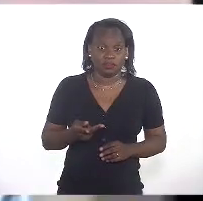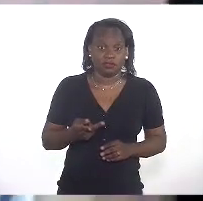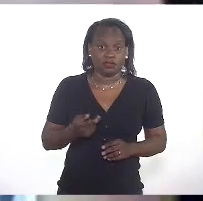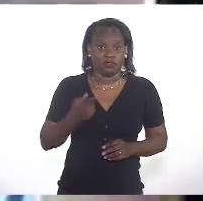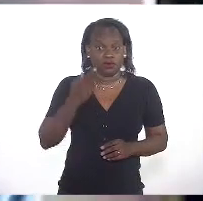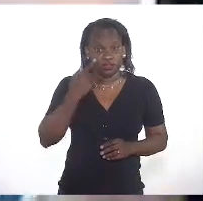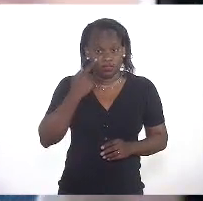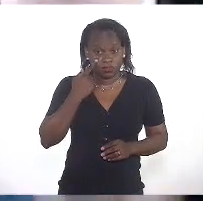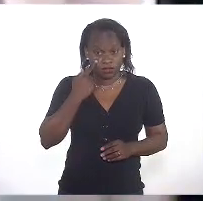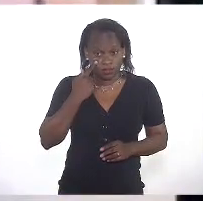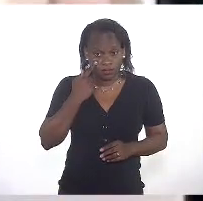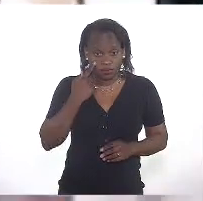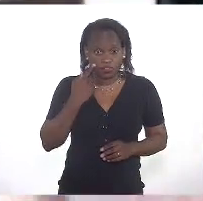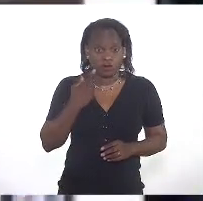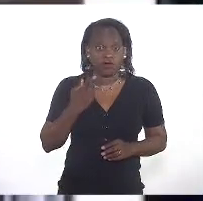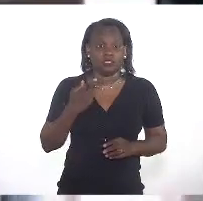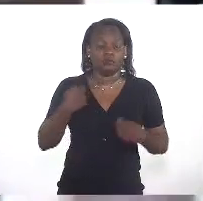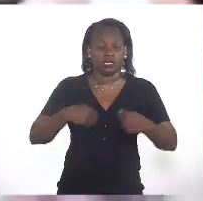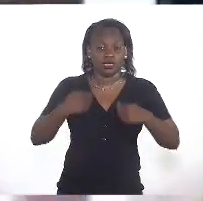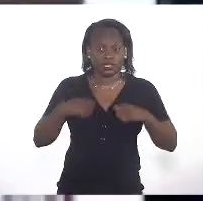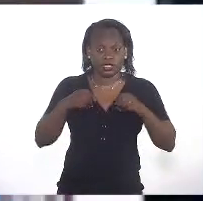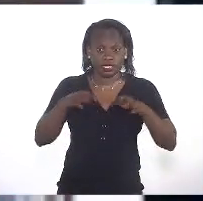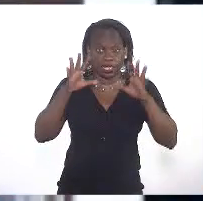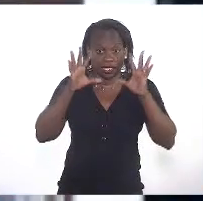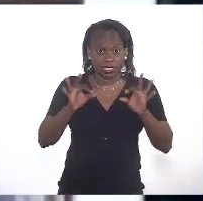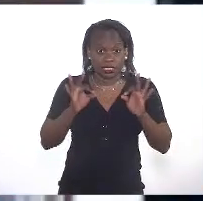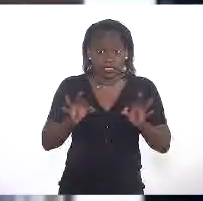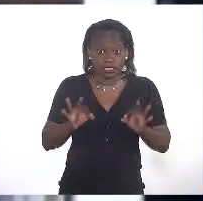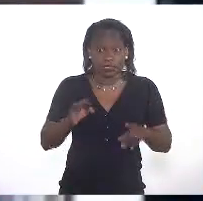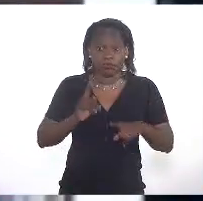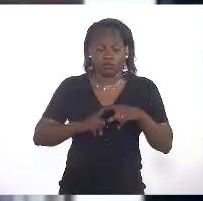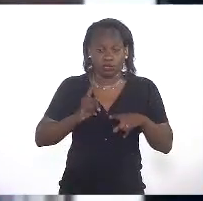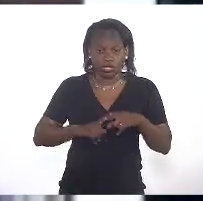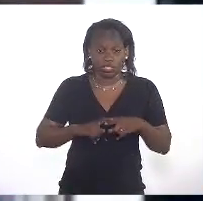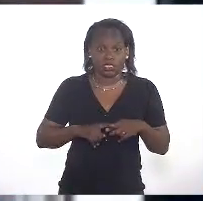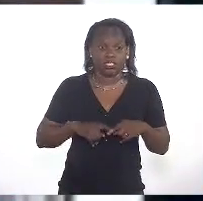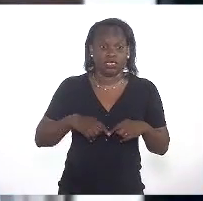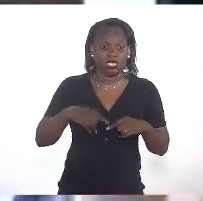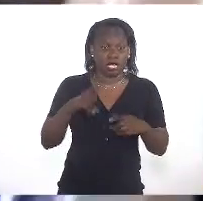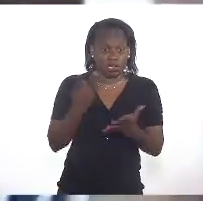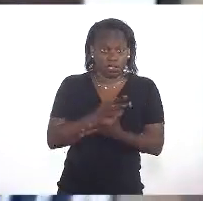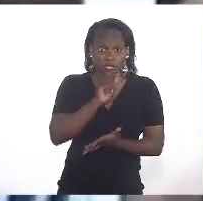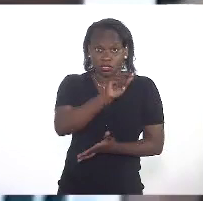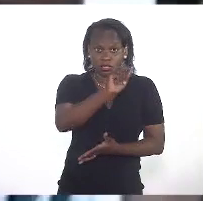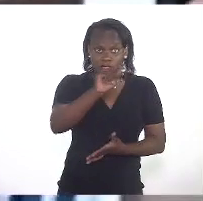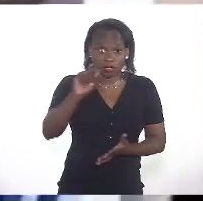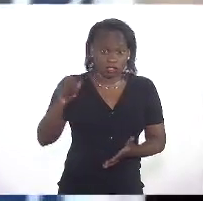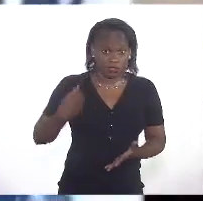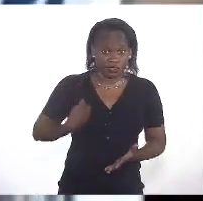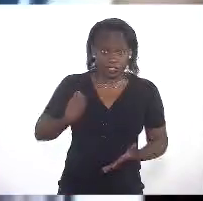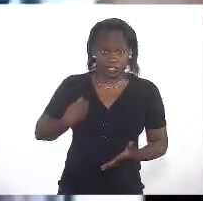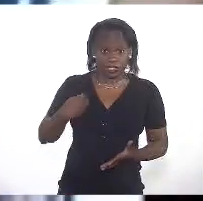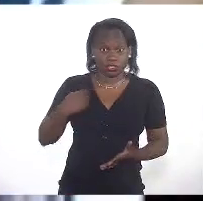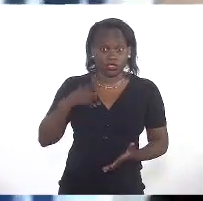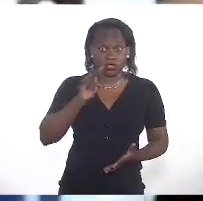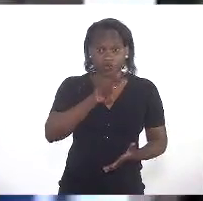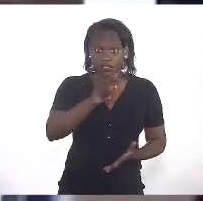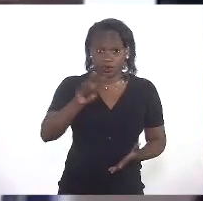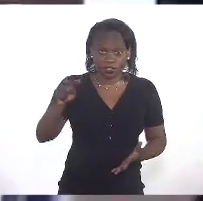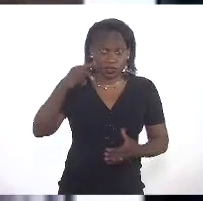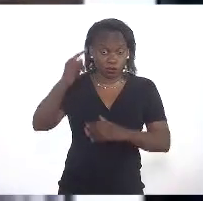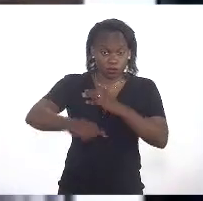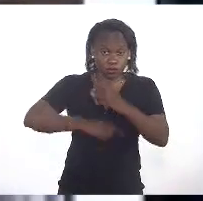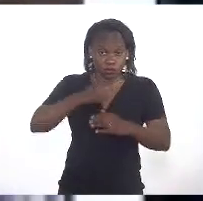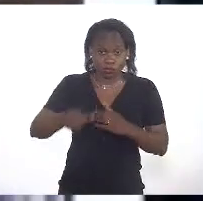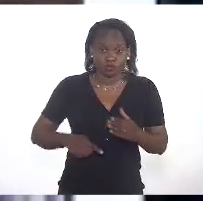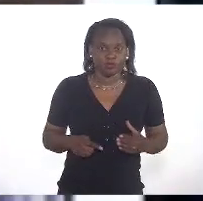olha, vamos estar atentos, porque o que está acontecendo nas nossas vidas, neste